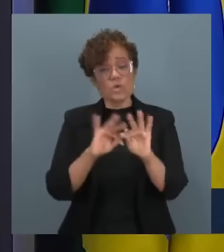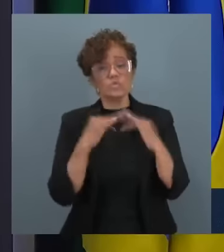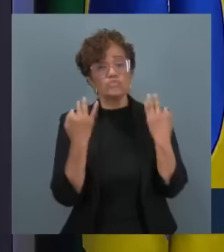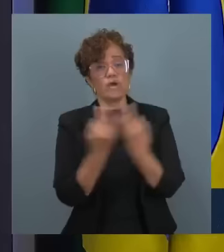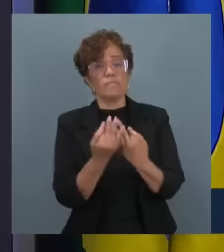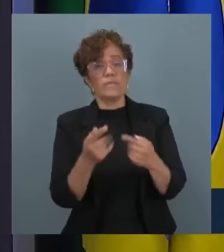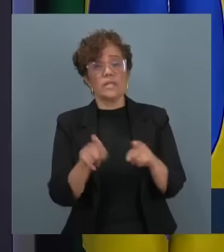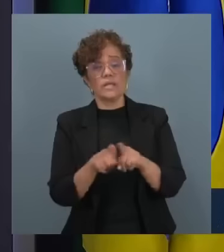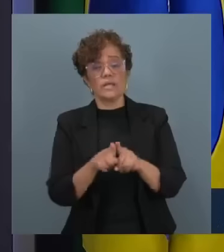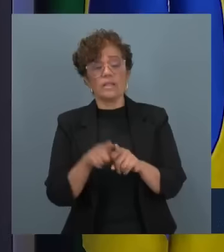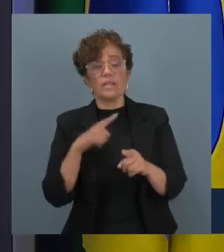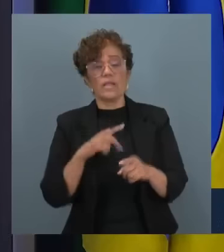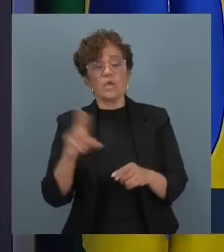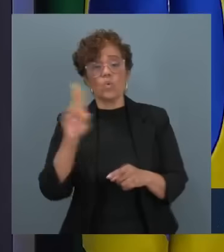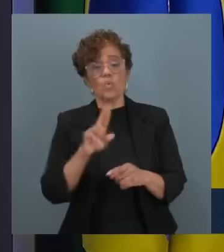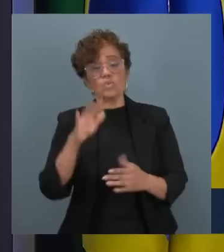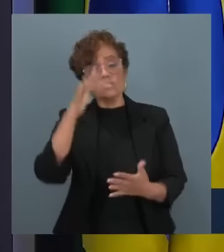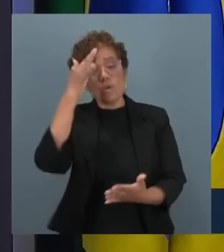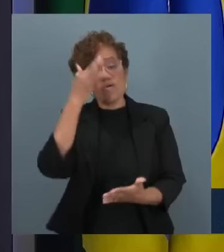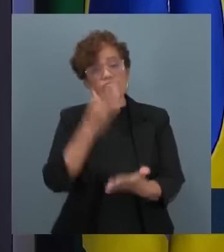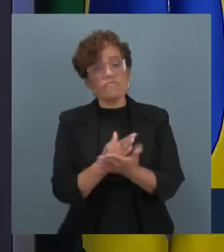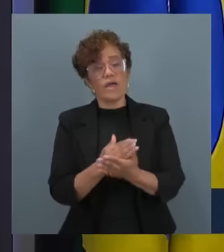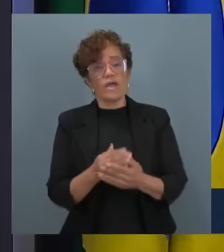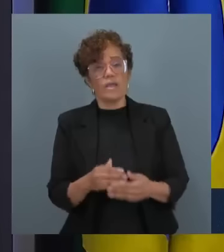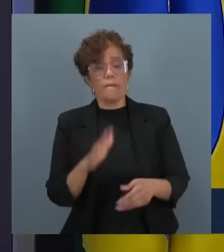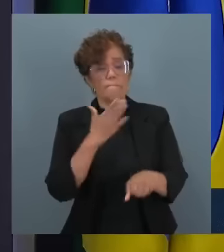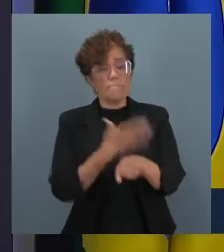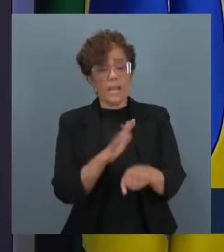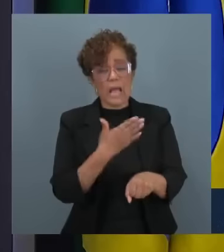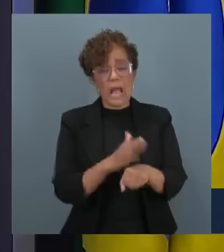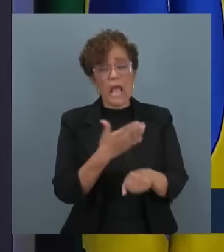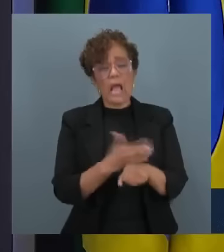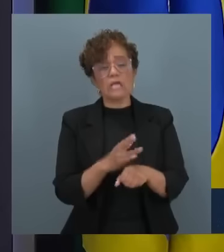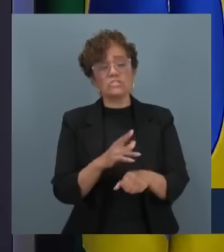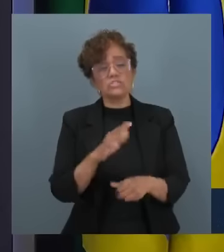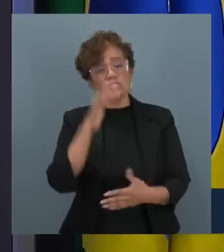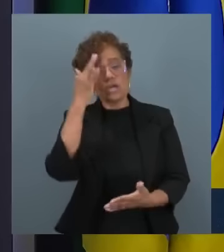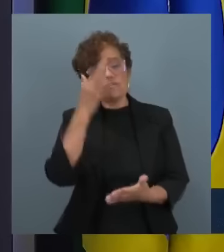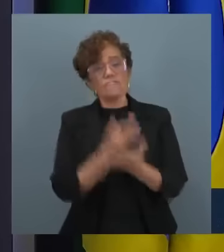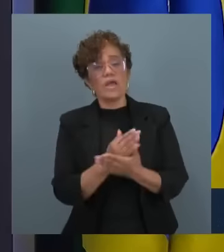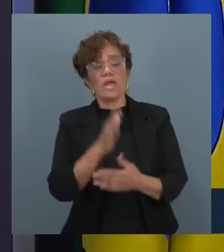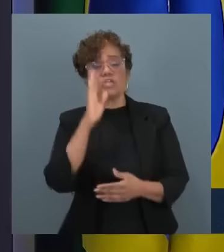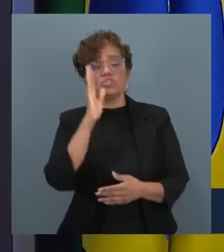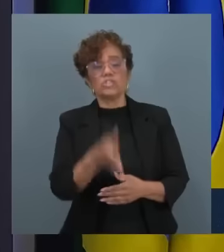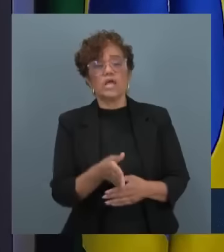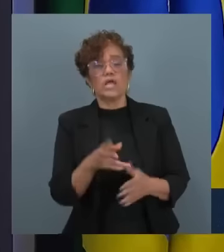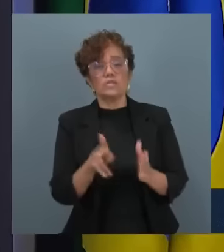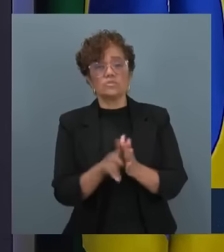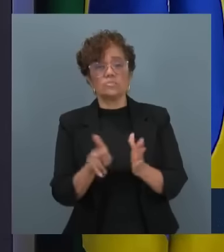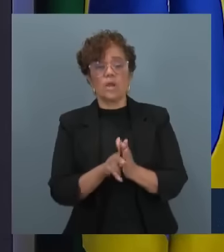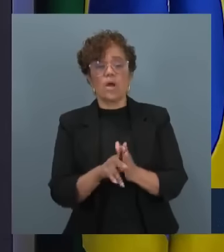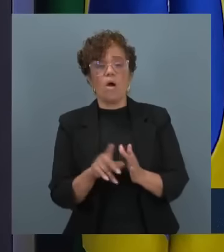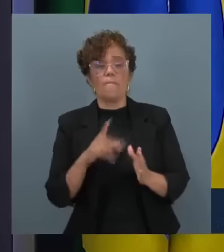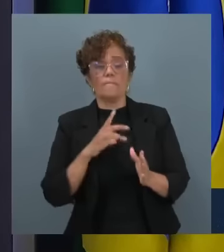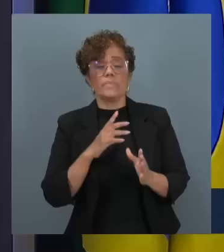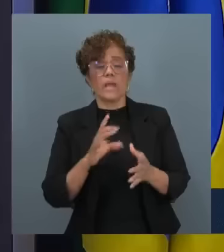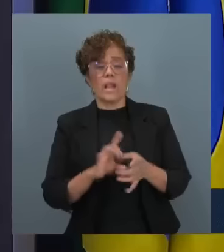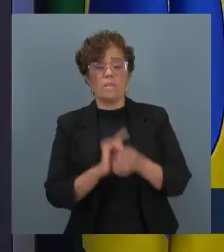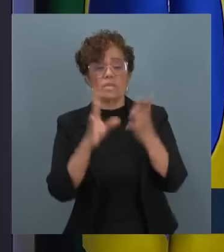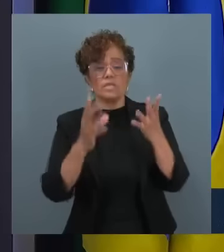a sua fé. Essa prática é uma violação direta ao direito fundamental de liberdade